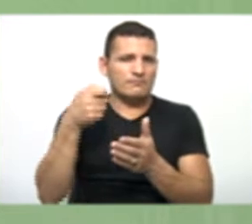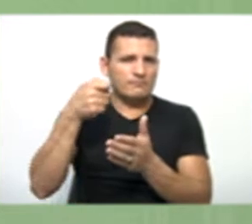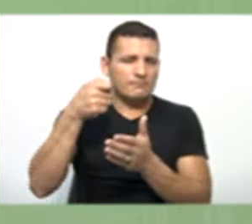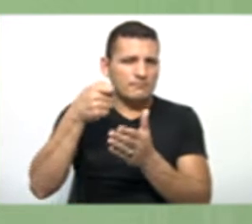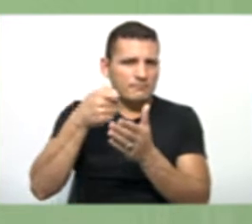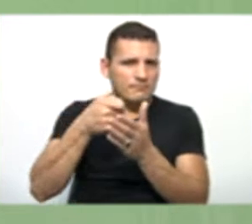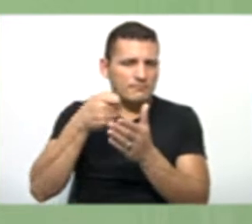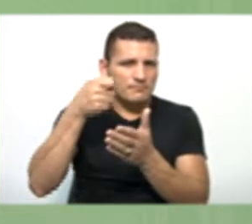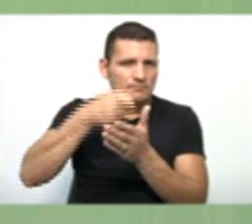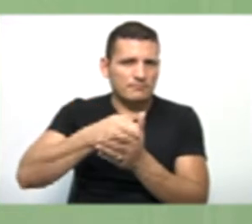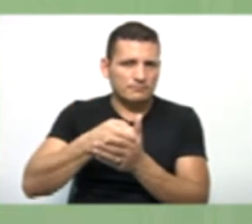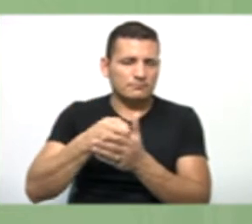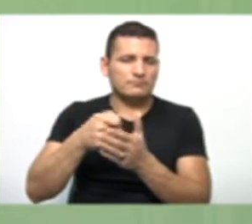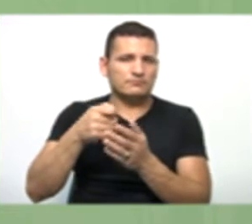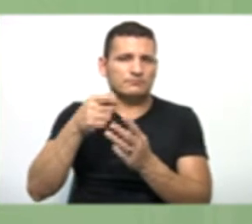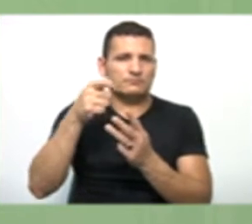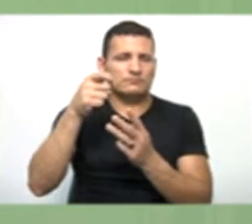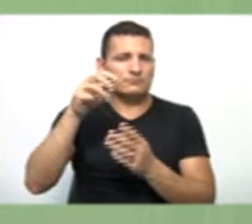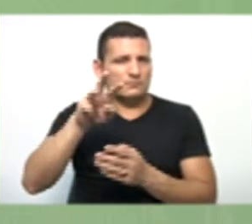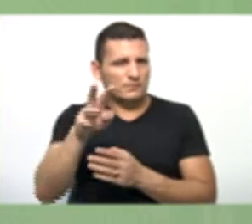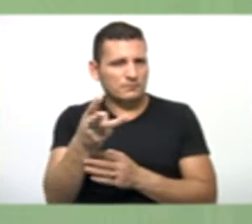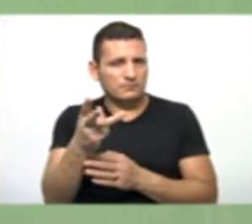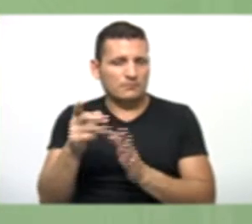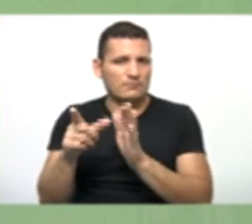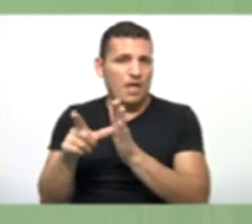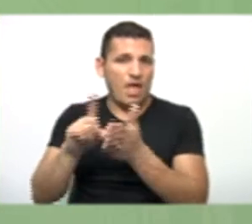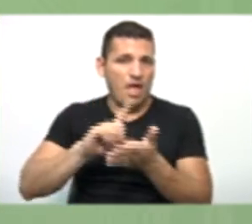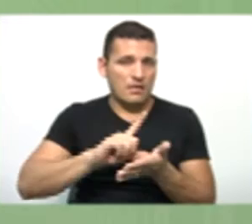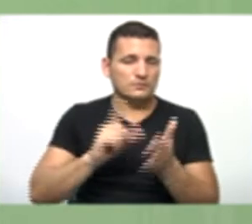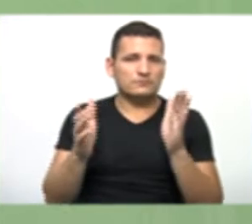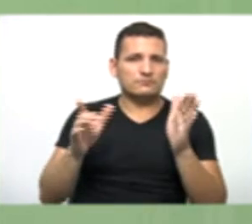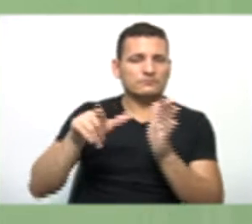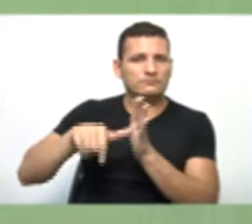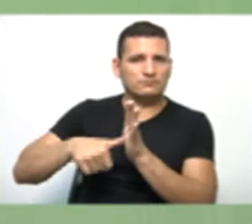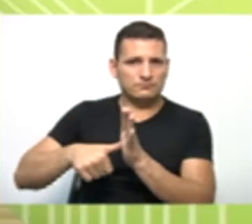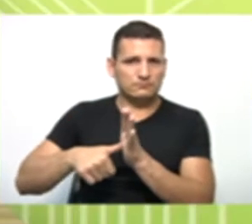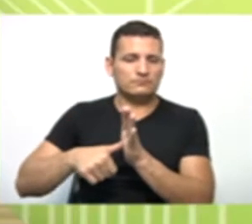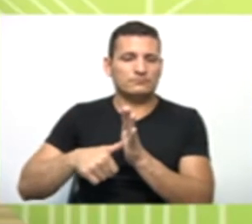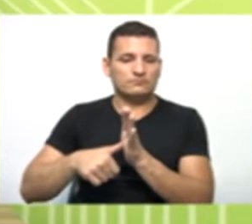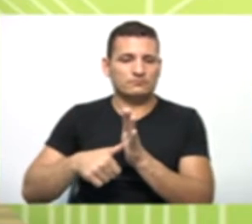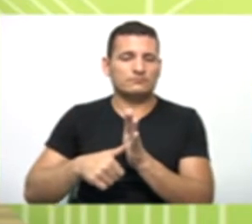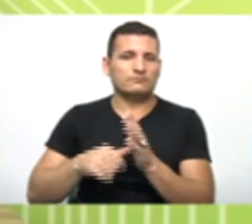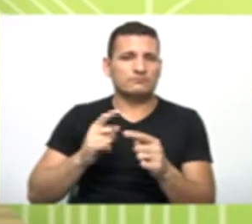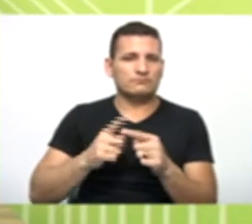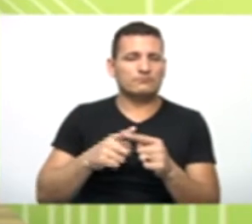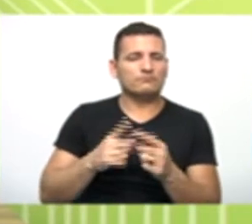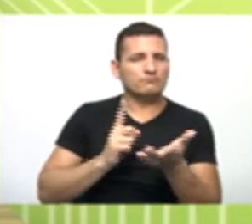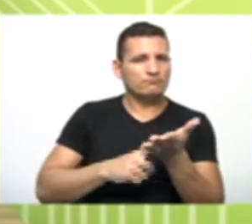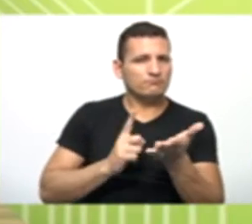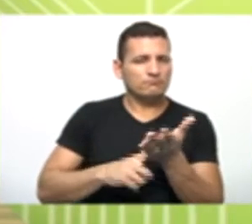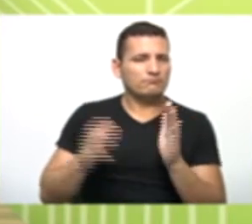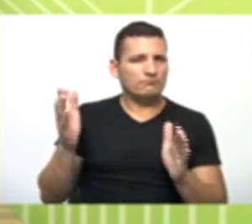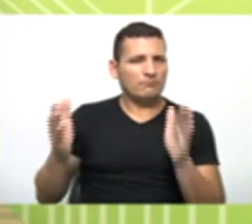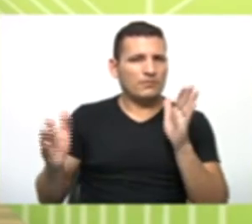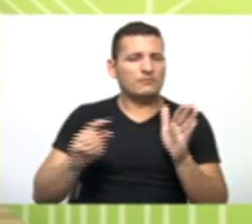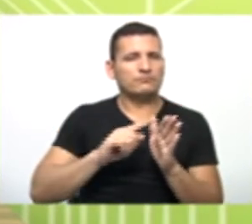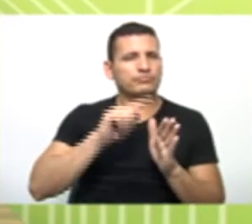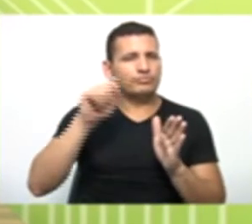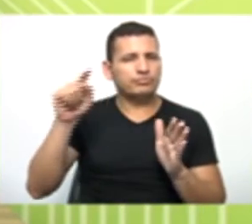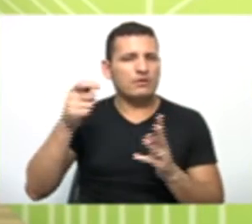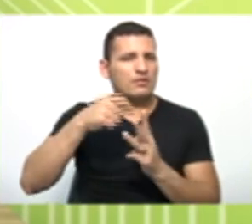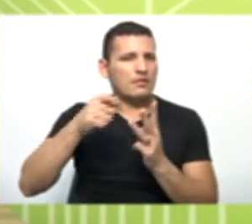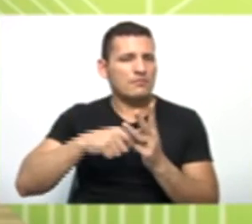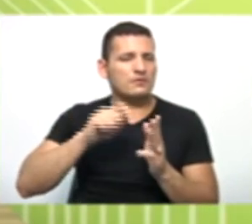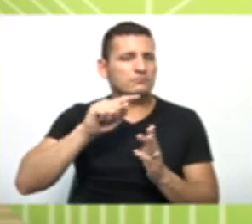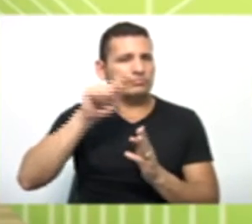nota promissória de R$3.000, 3 meses antes da data combinada. Estava combinado para você pagar isso daqui a 3 meses,